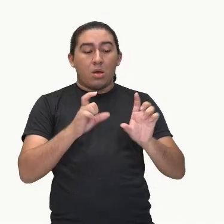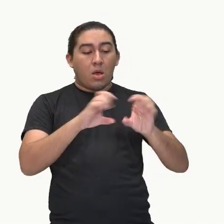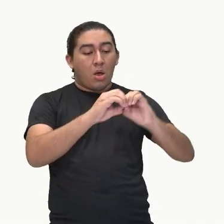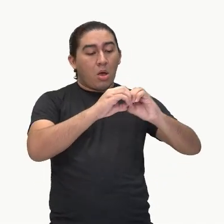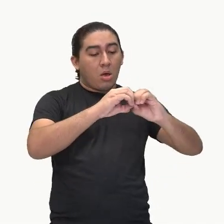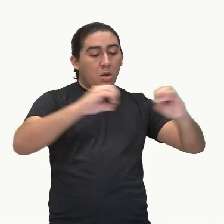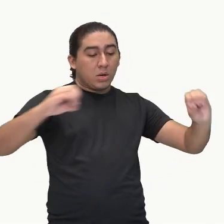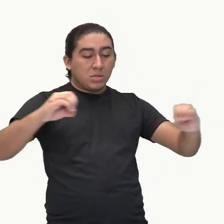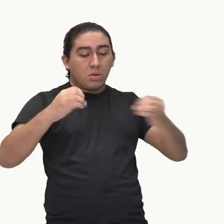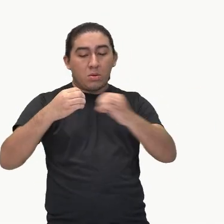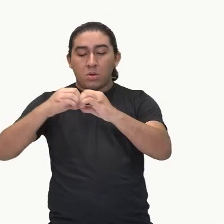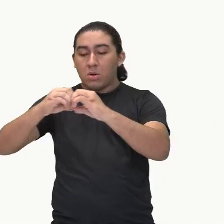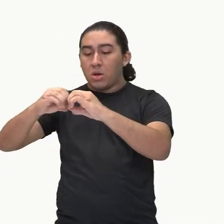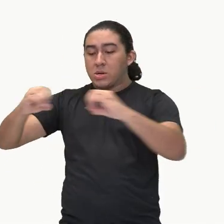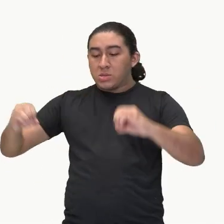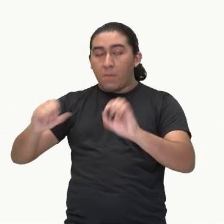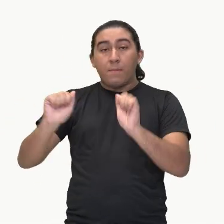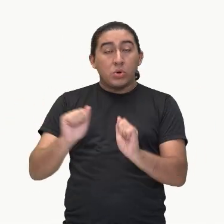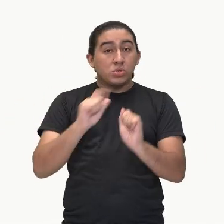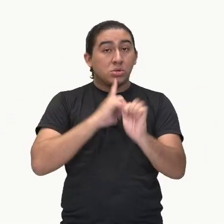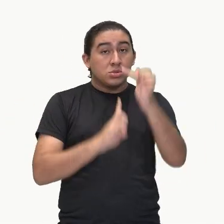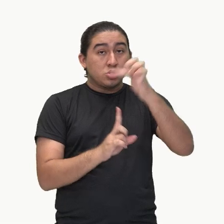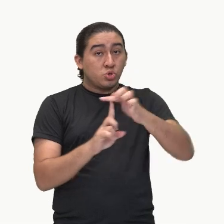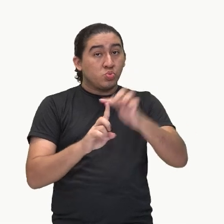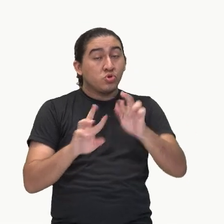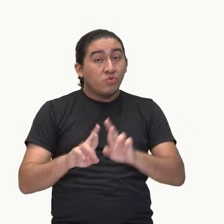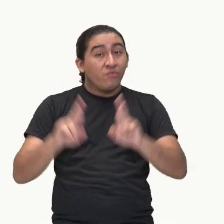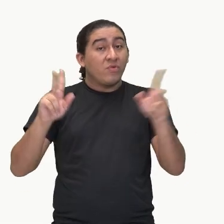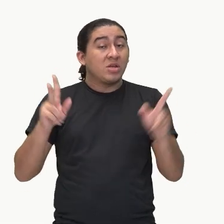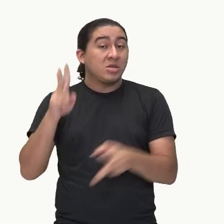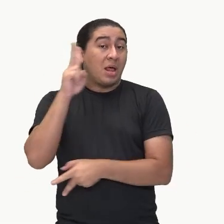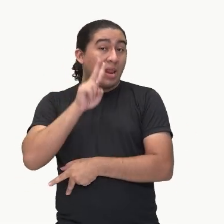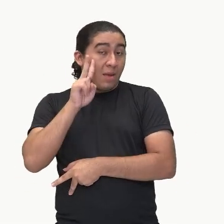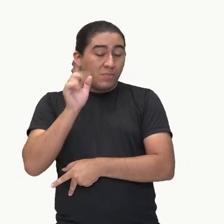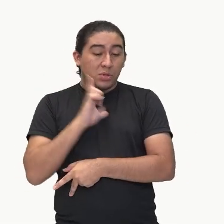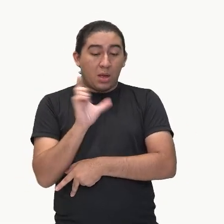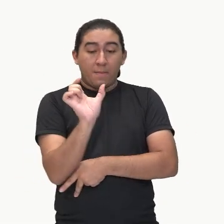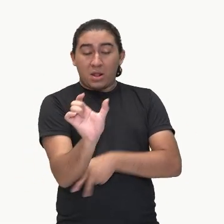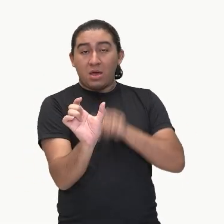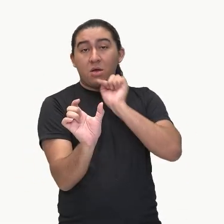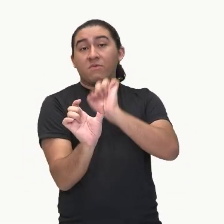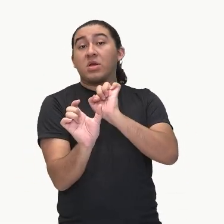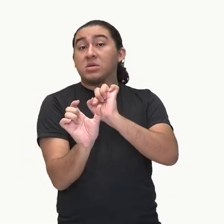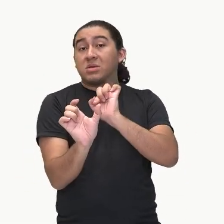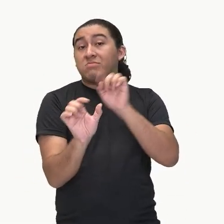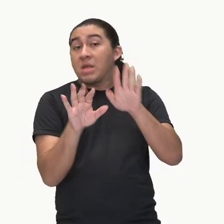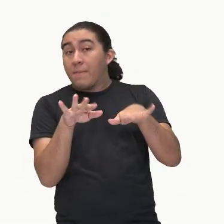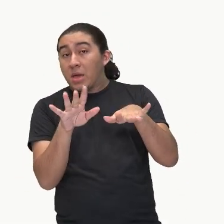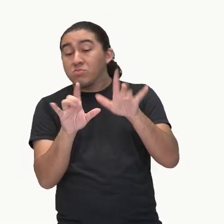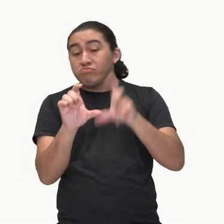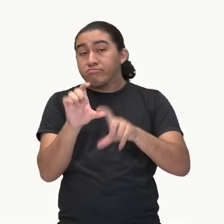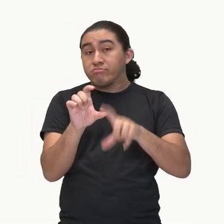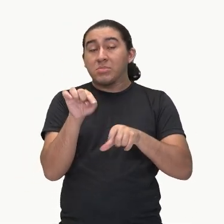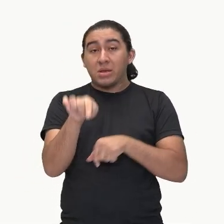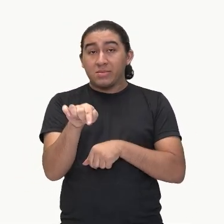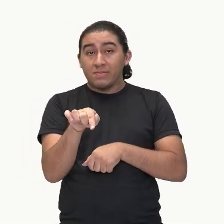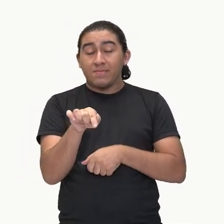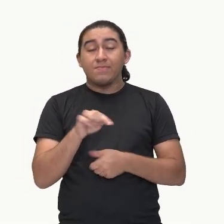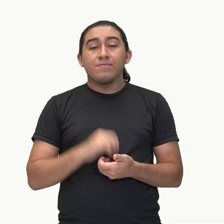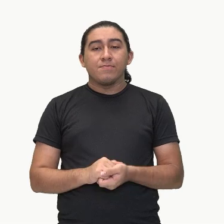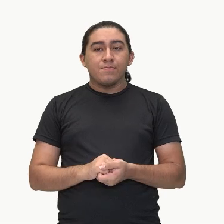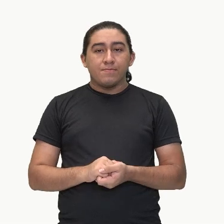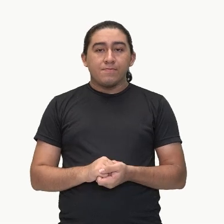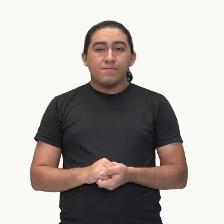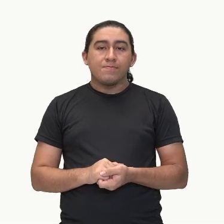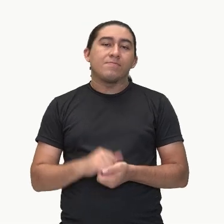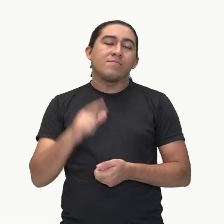ser classificadas, levando em consideração justamente esse sentido, que vai ser